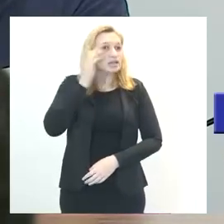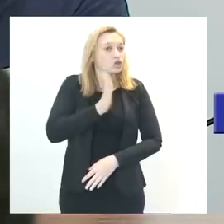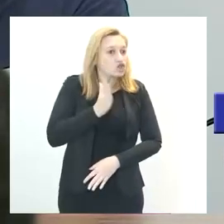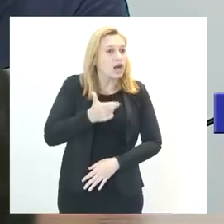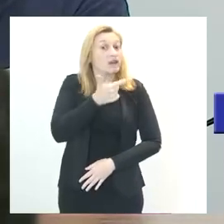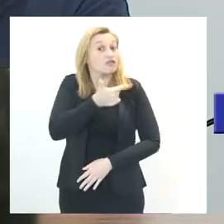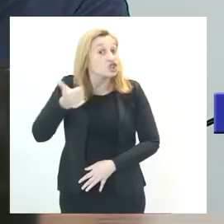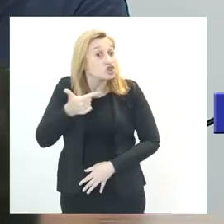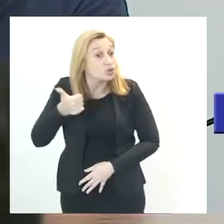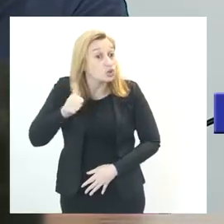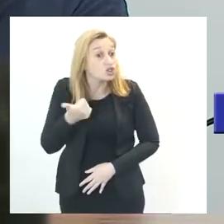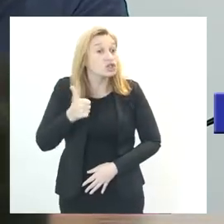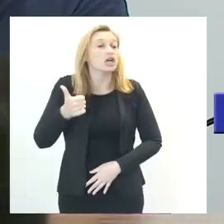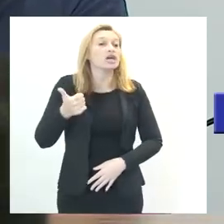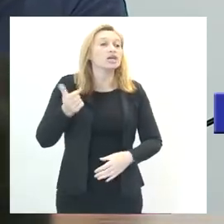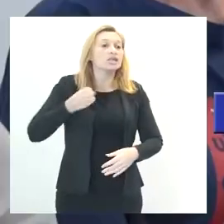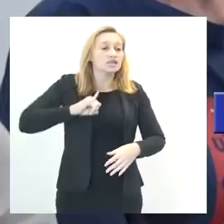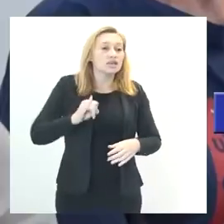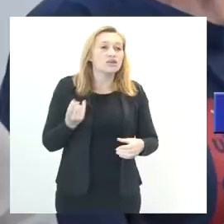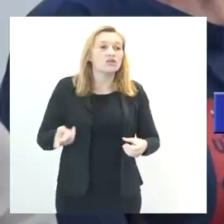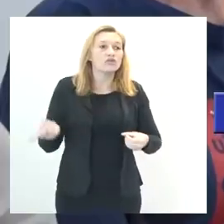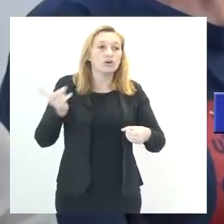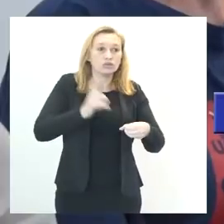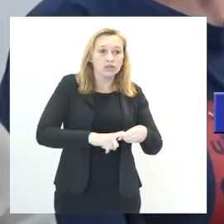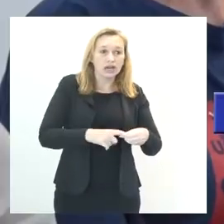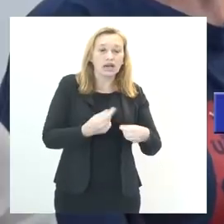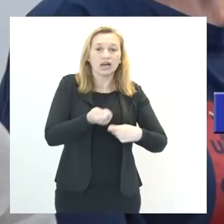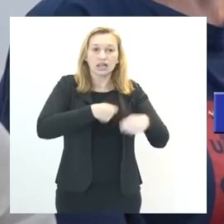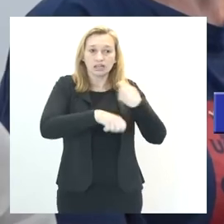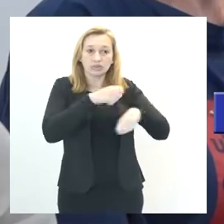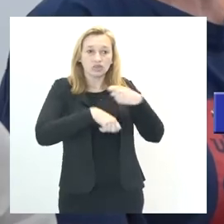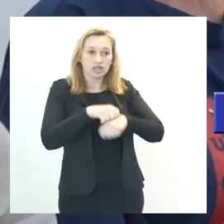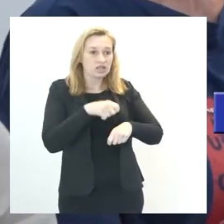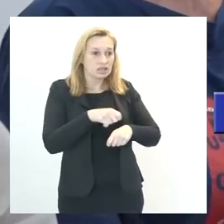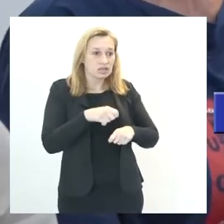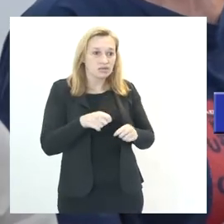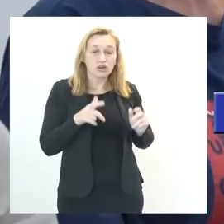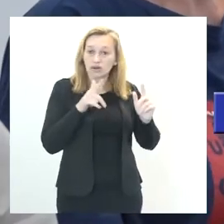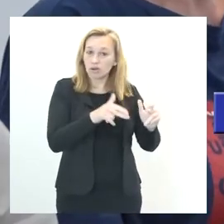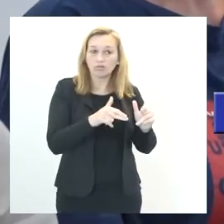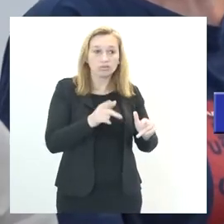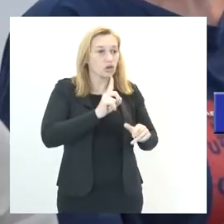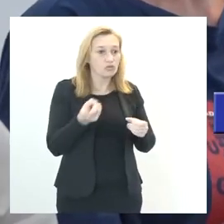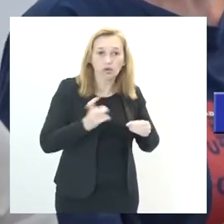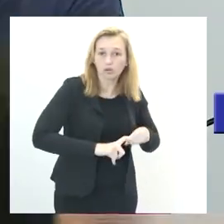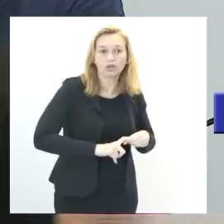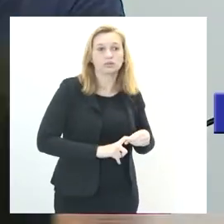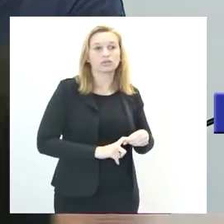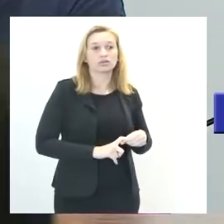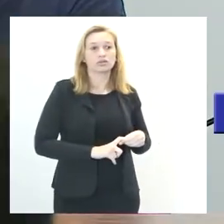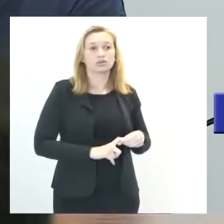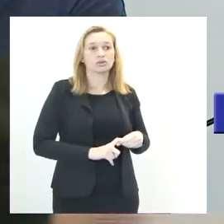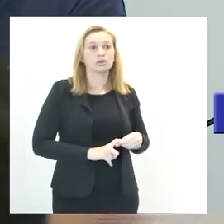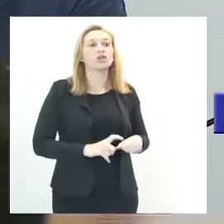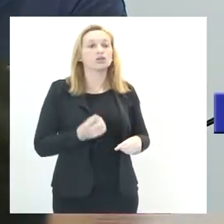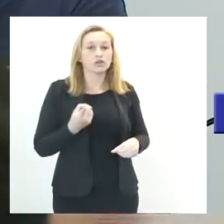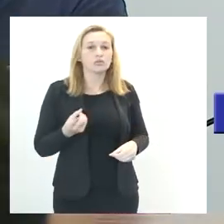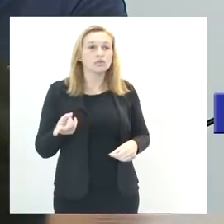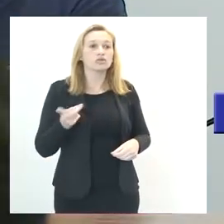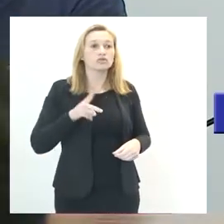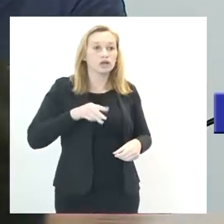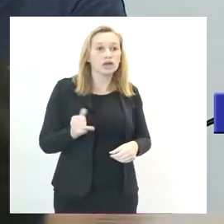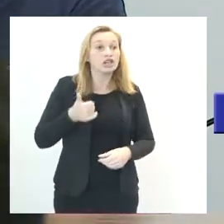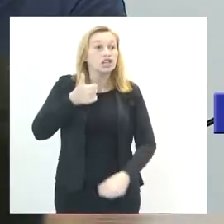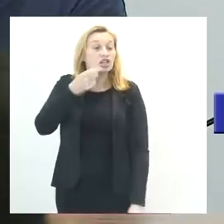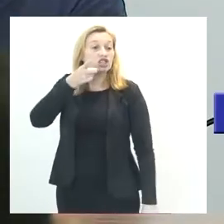2022 se votar reforma administrativa Não volta Não volta tá então vamos lá dia